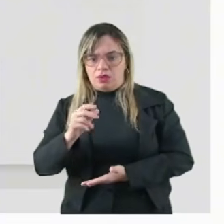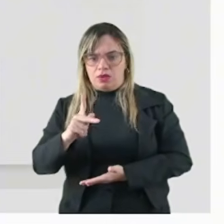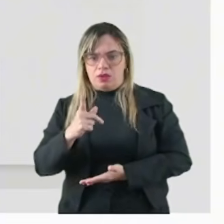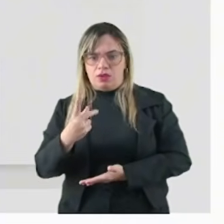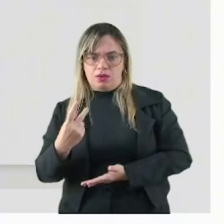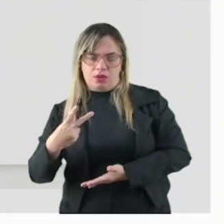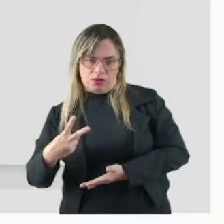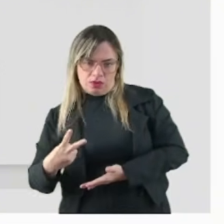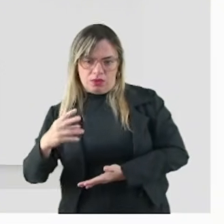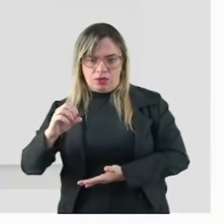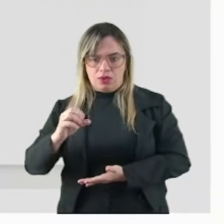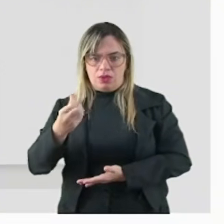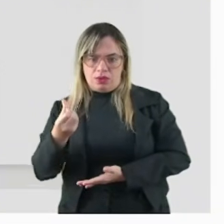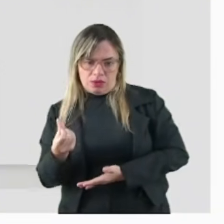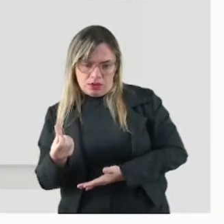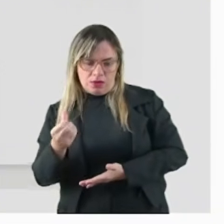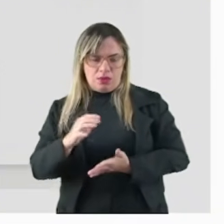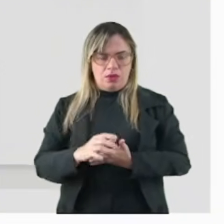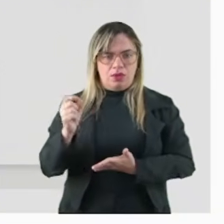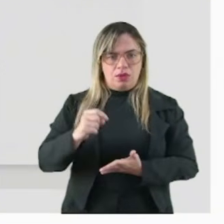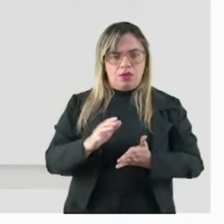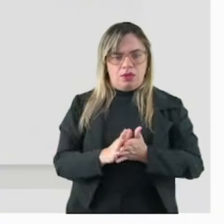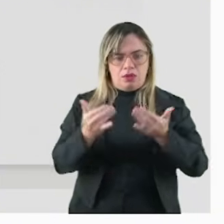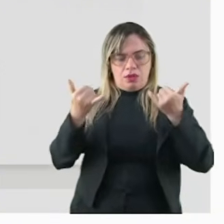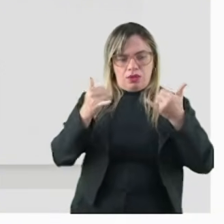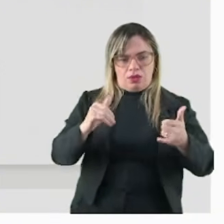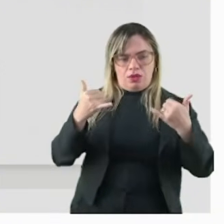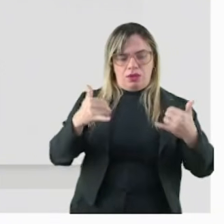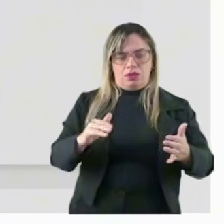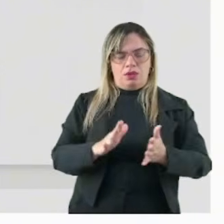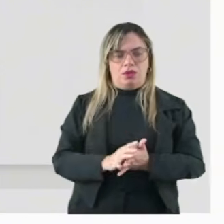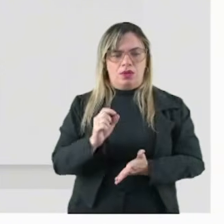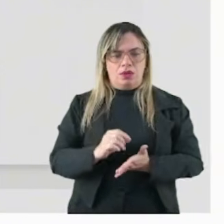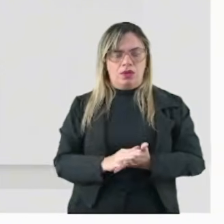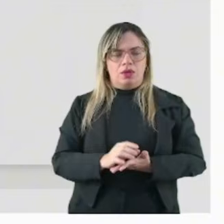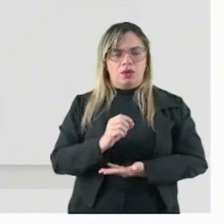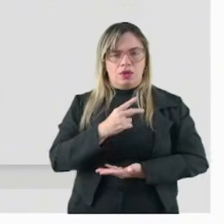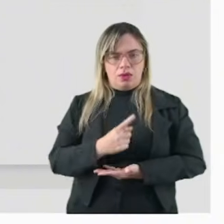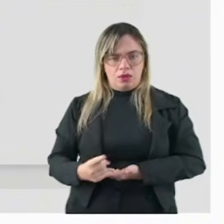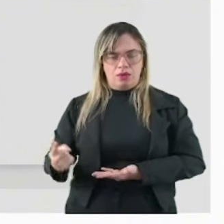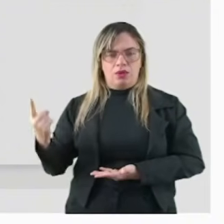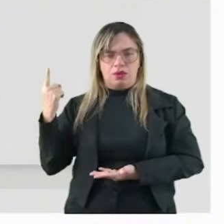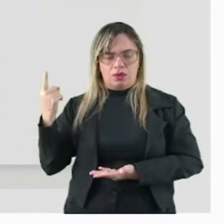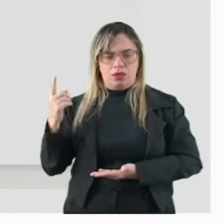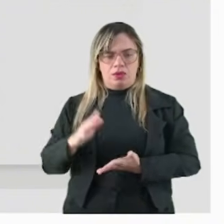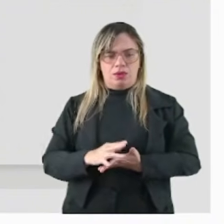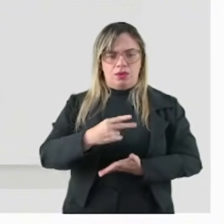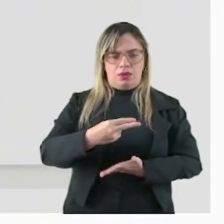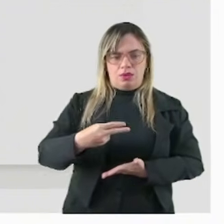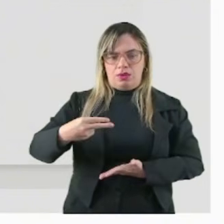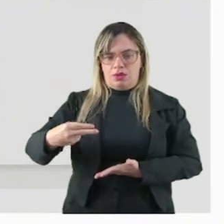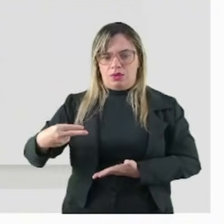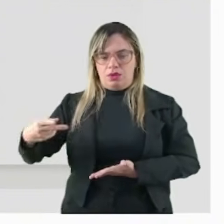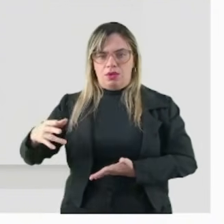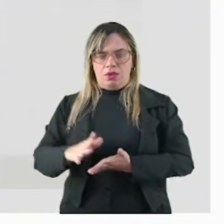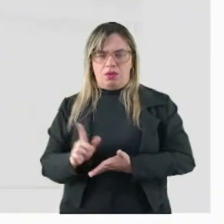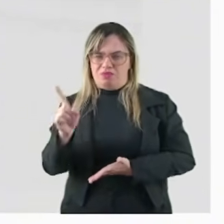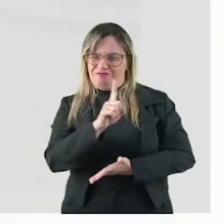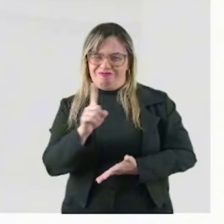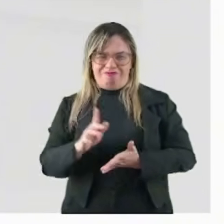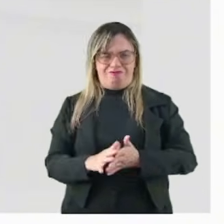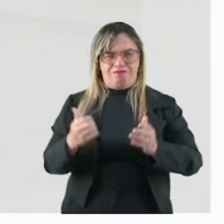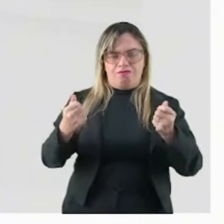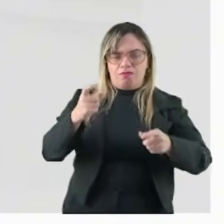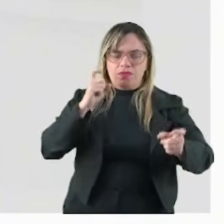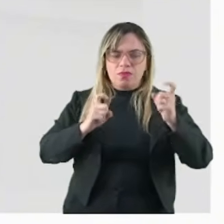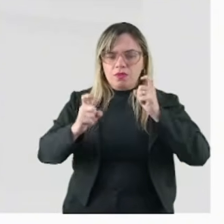C6H12O6, e a questão de fornecer os dados de massa atômica. Como eu te falei, Tu não vai precisar te preocupar com esses